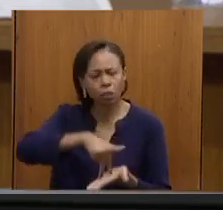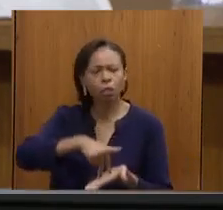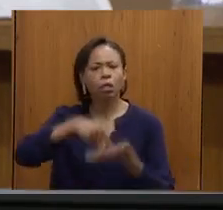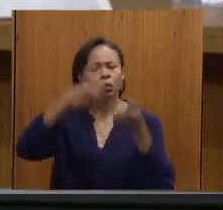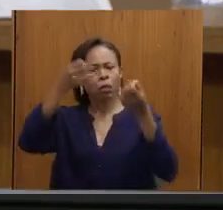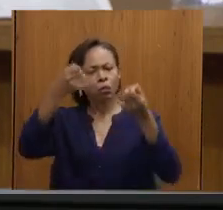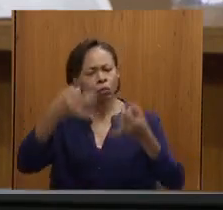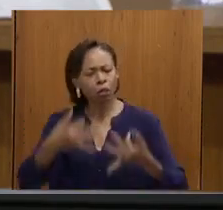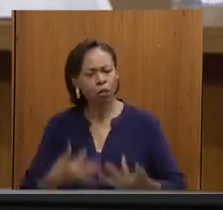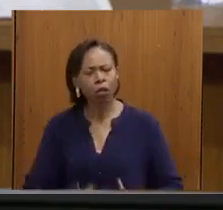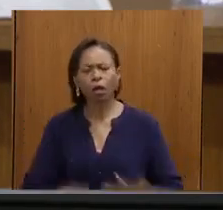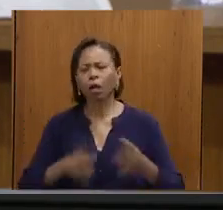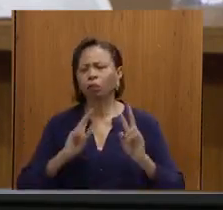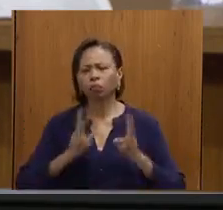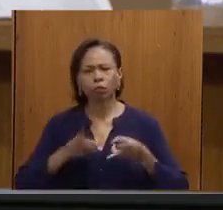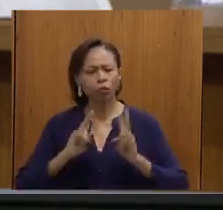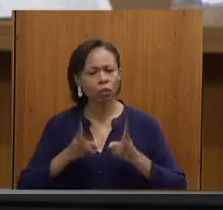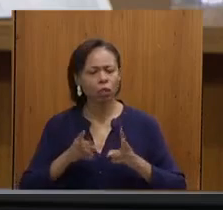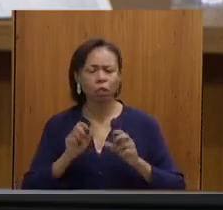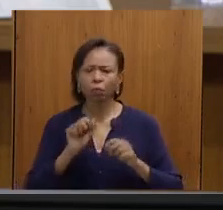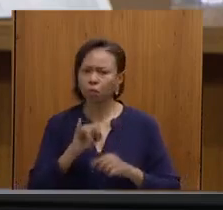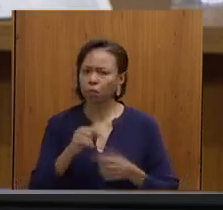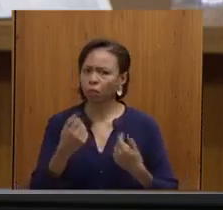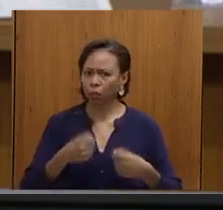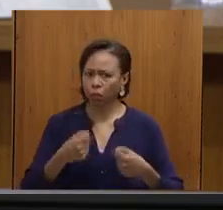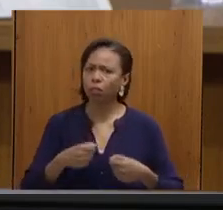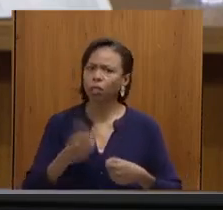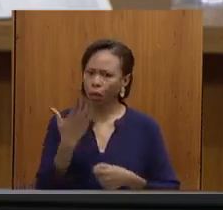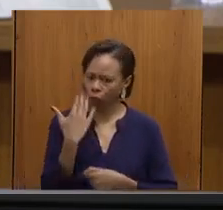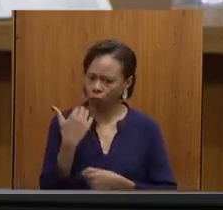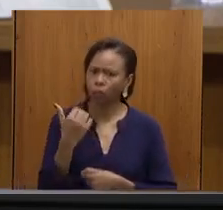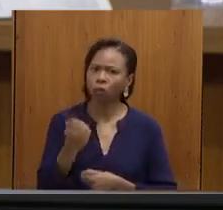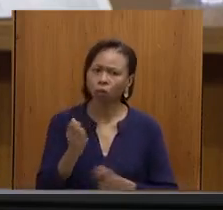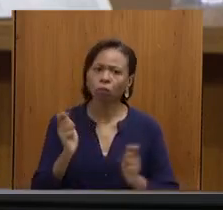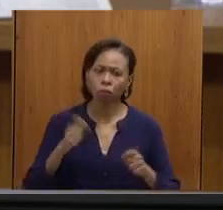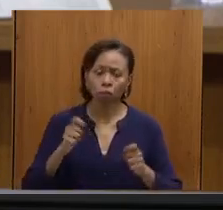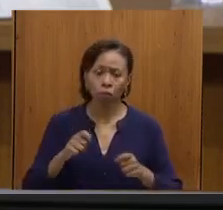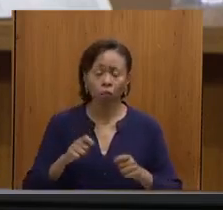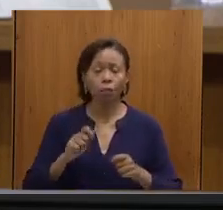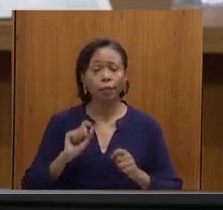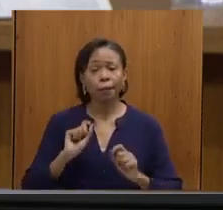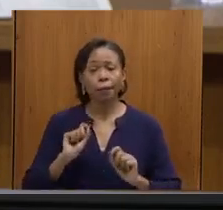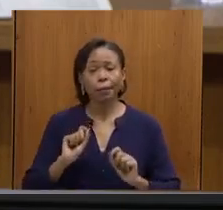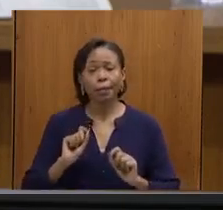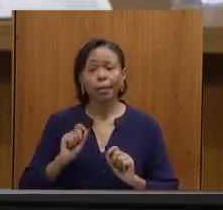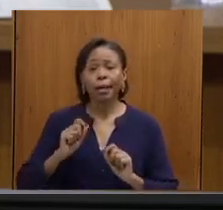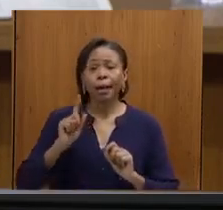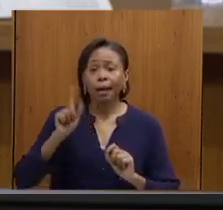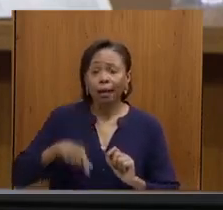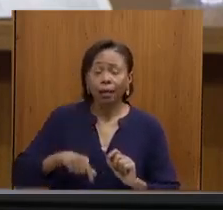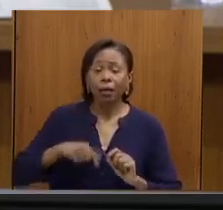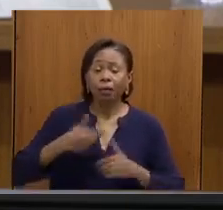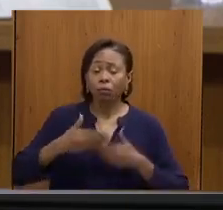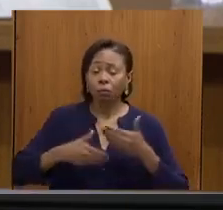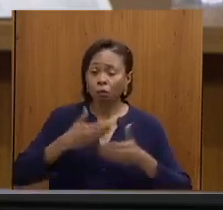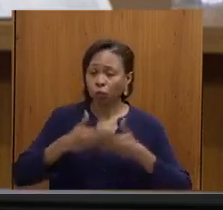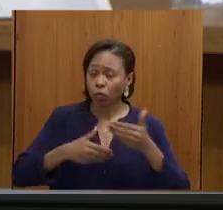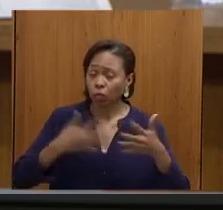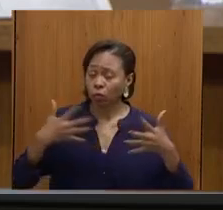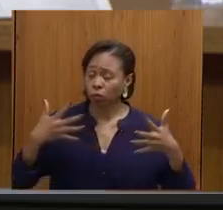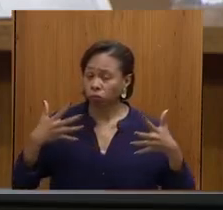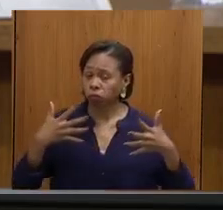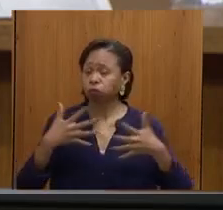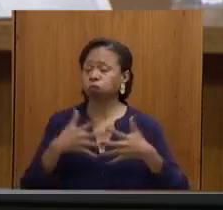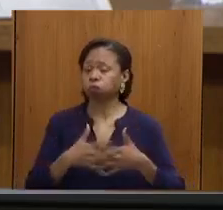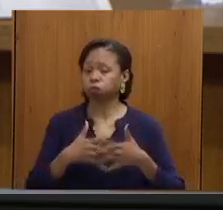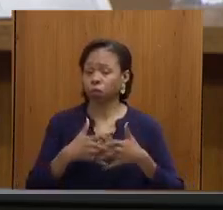esclarecimentos necessários, sempre que assim formos demandados. É um processo extremamente complexo, eu diria que o